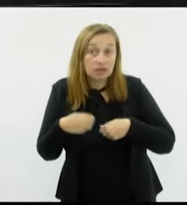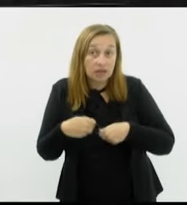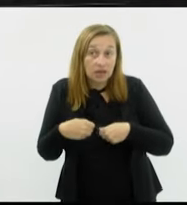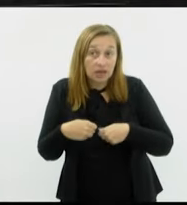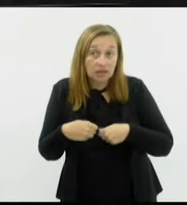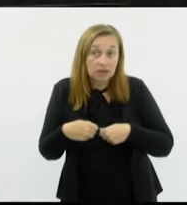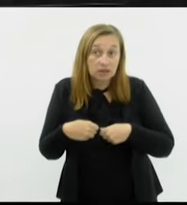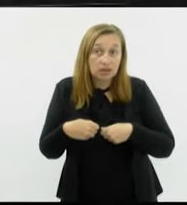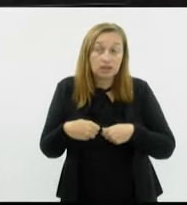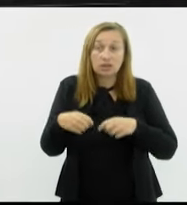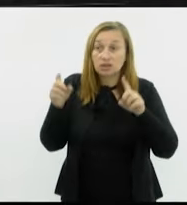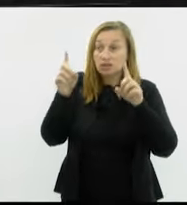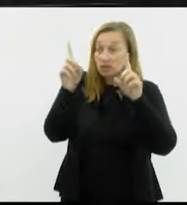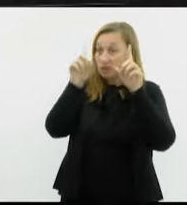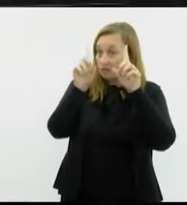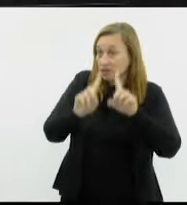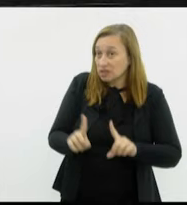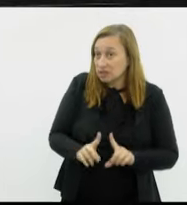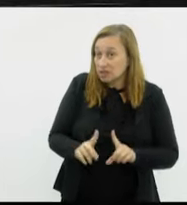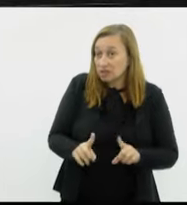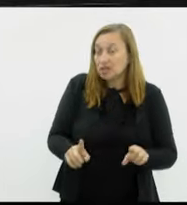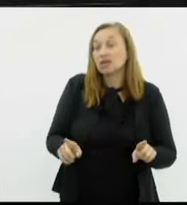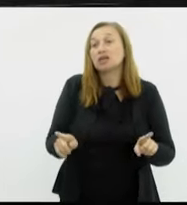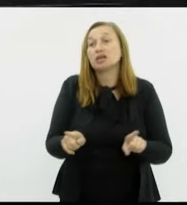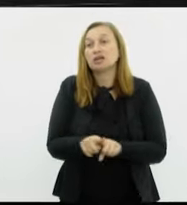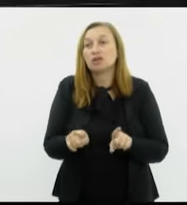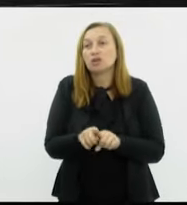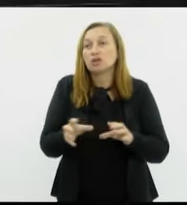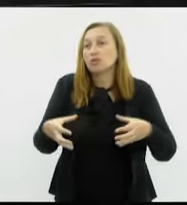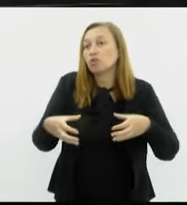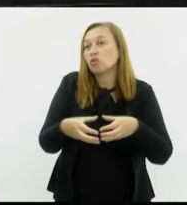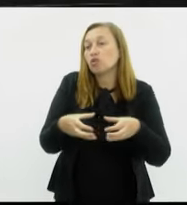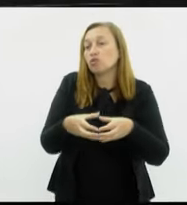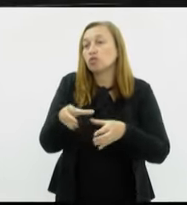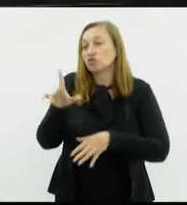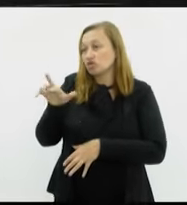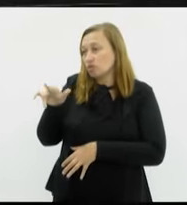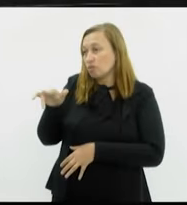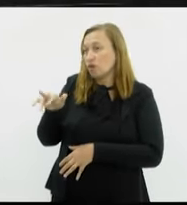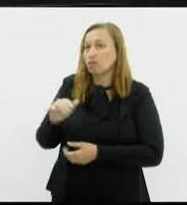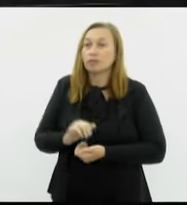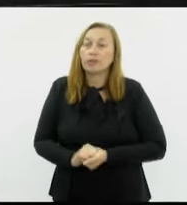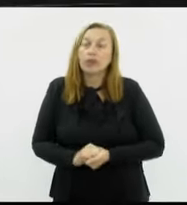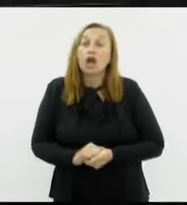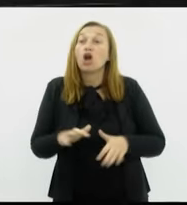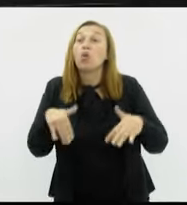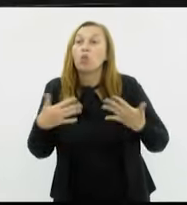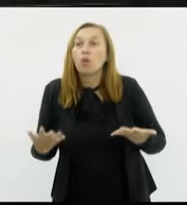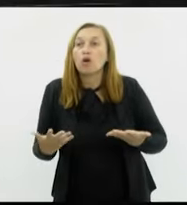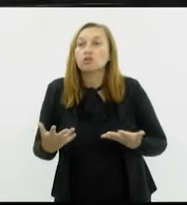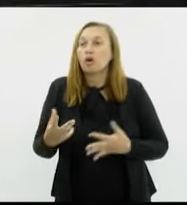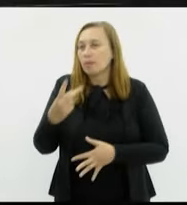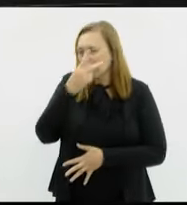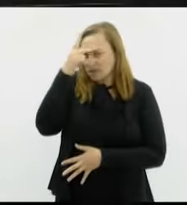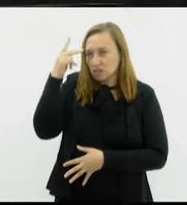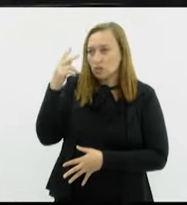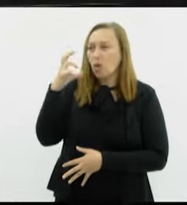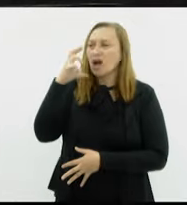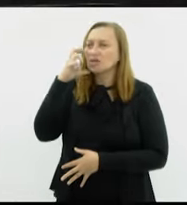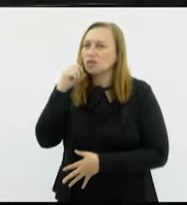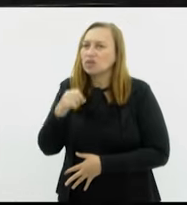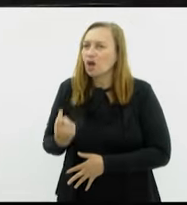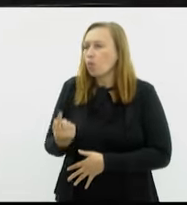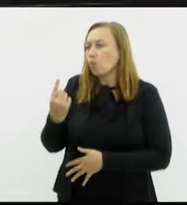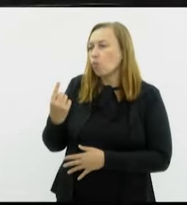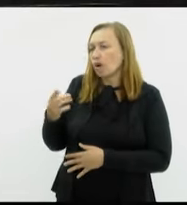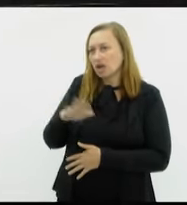e deficiências, e com, assim como o grupo de irmãos. Porque, afinal de contas, quando alguém decide adotar uma